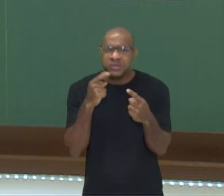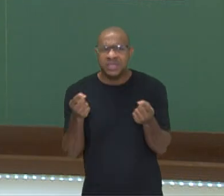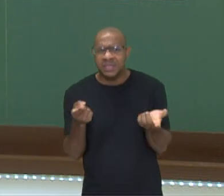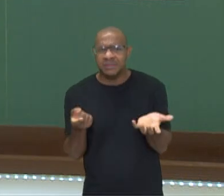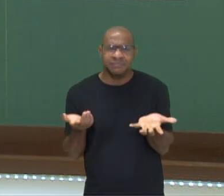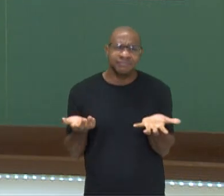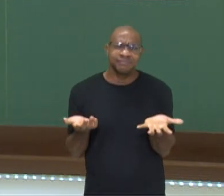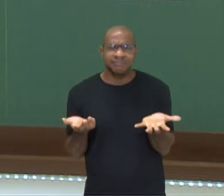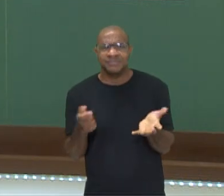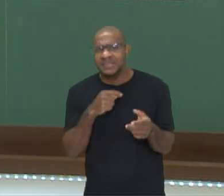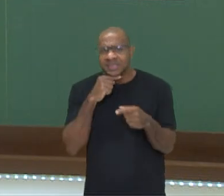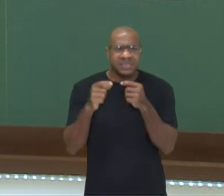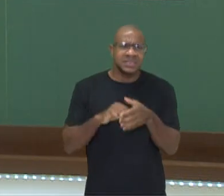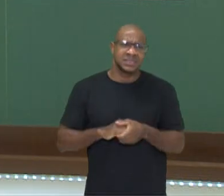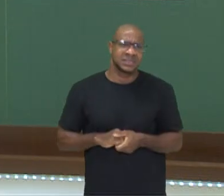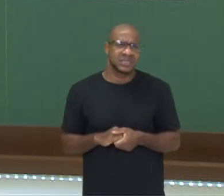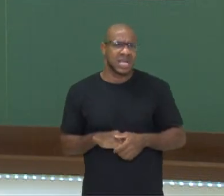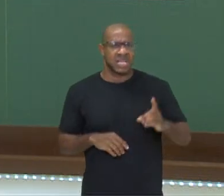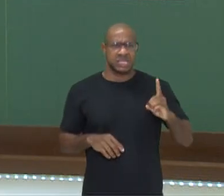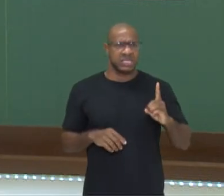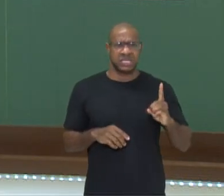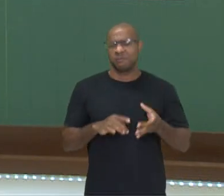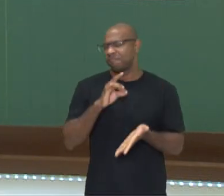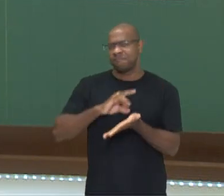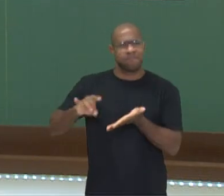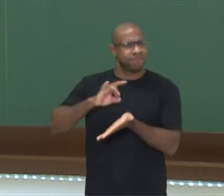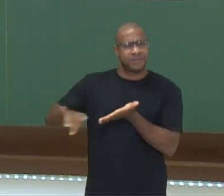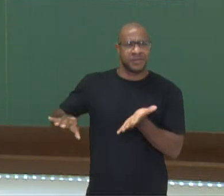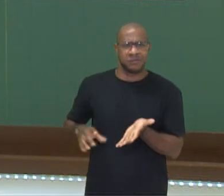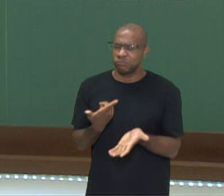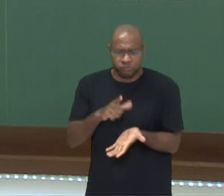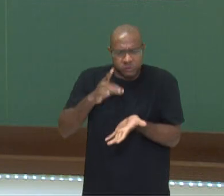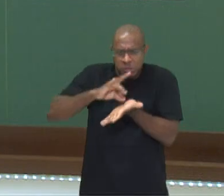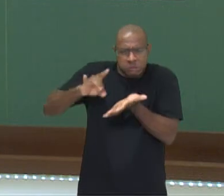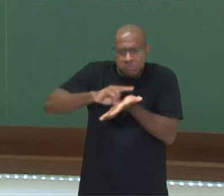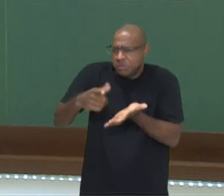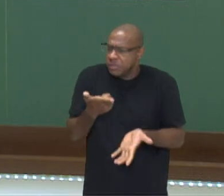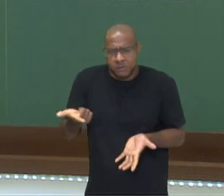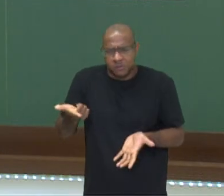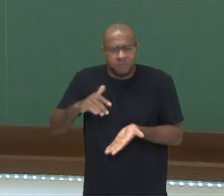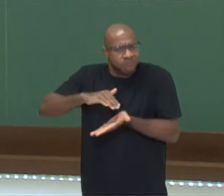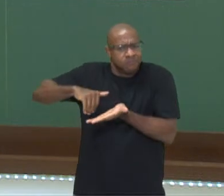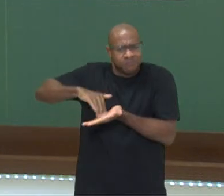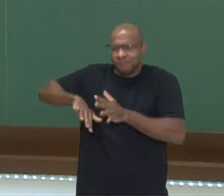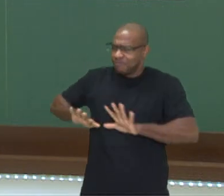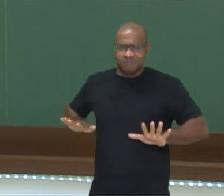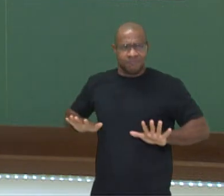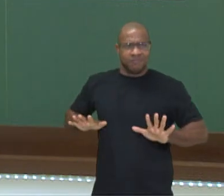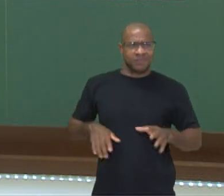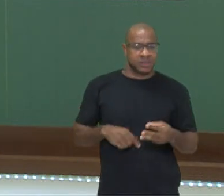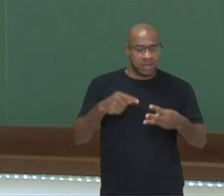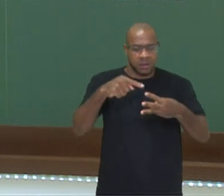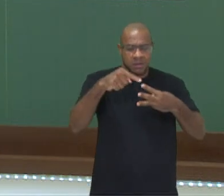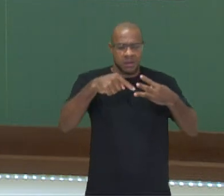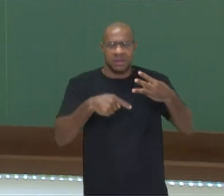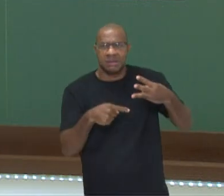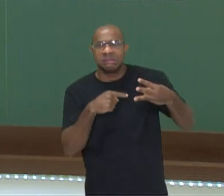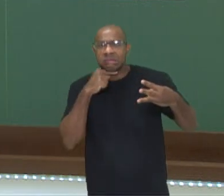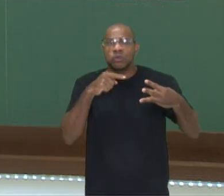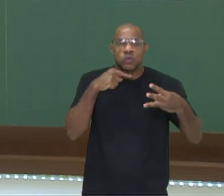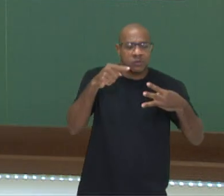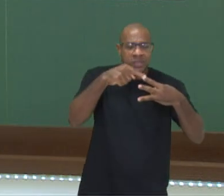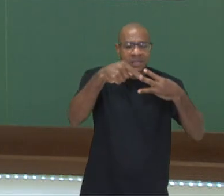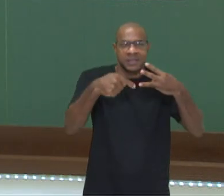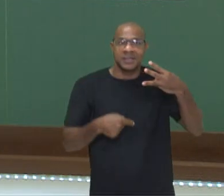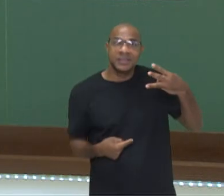A letra D, eu já vi que não tem nada a ver, porque nem falou em inimigo, nada. Exatamente. Então, quando tiver